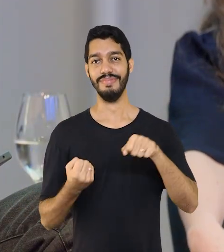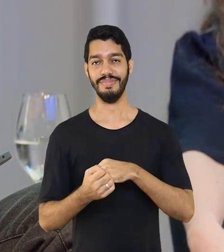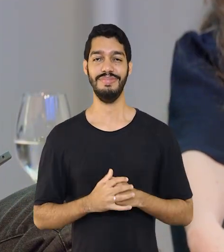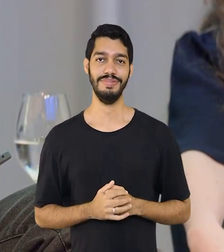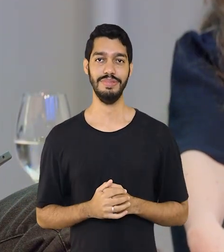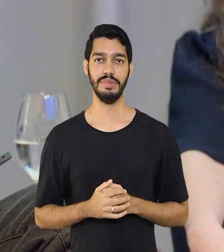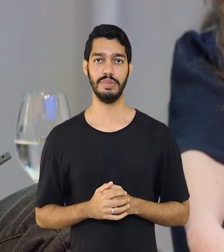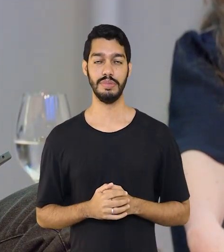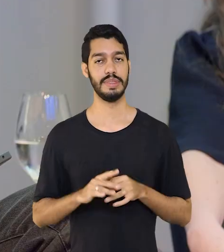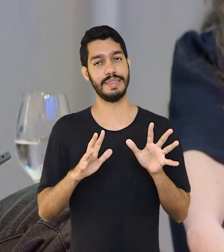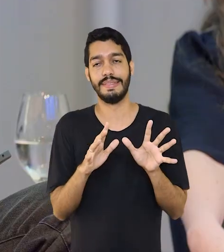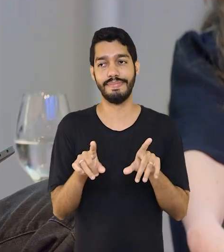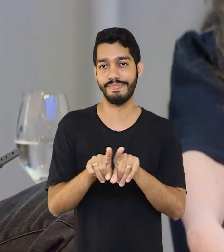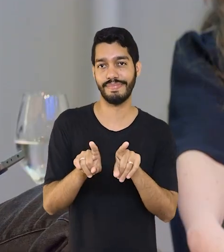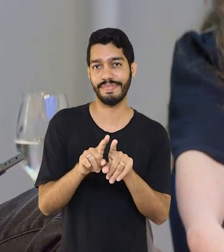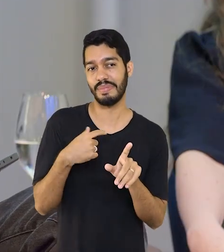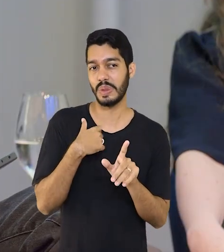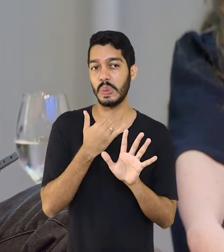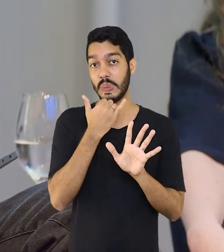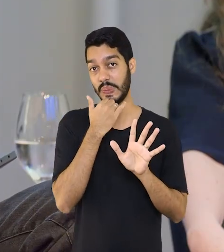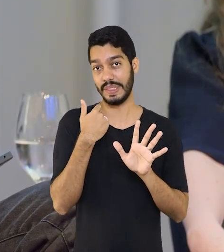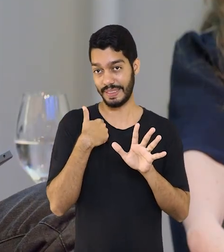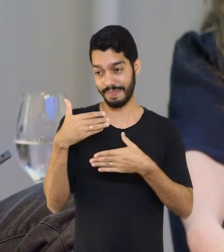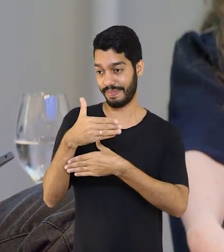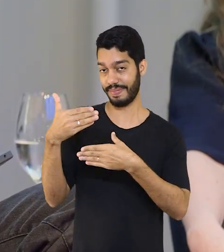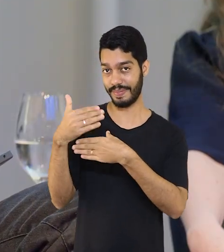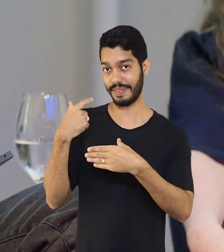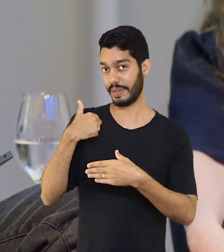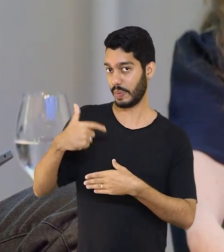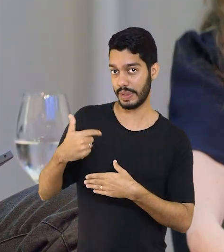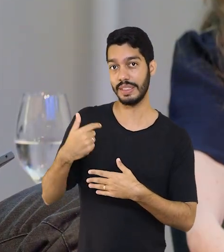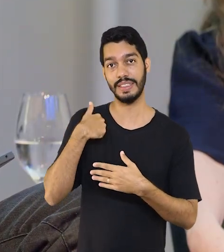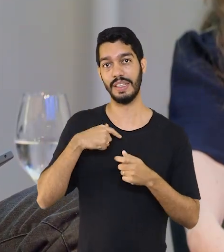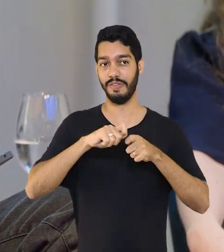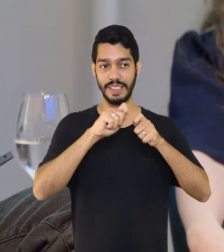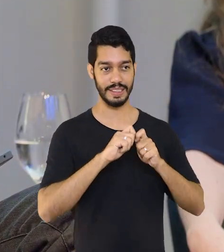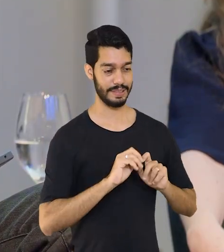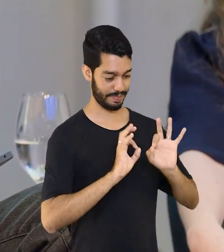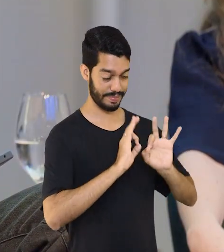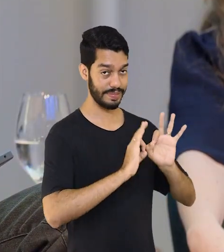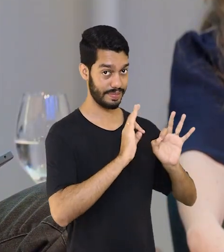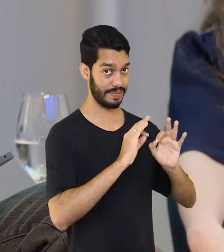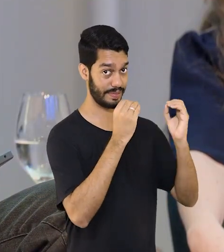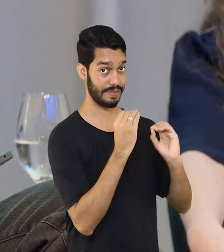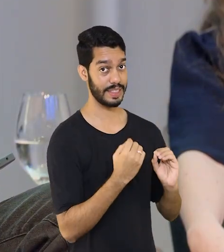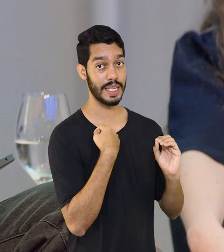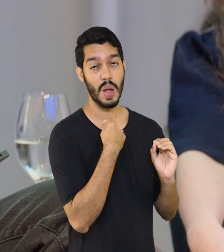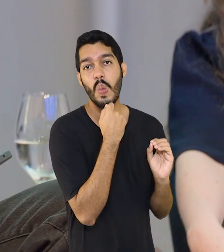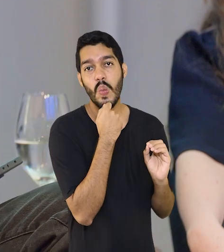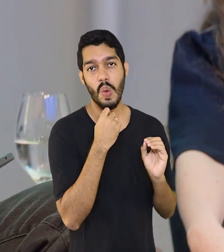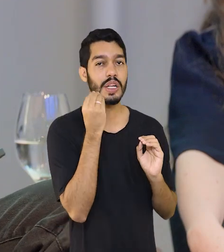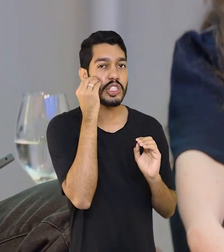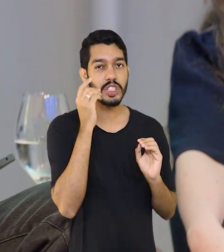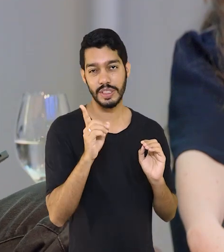já começar pedindo desculpa, porque como não tinha um slide ali para passar a apresentação, eu fiz um roteirinho aqui que eu